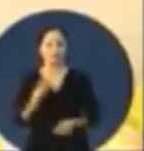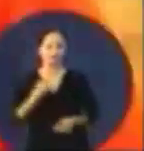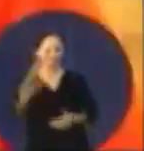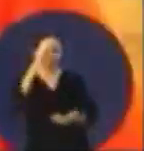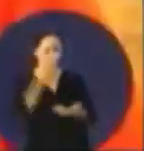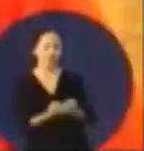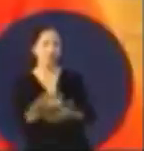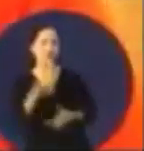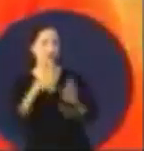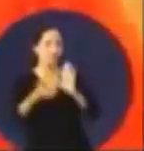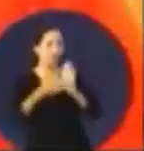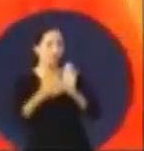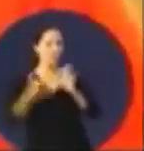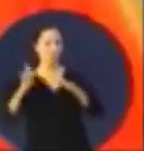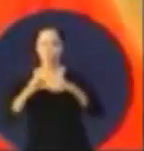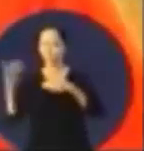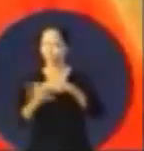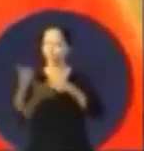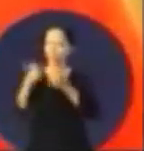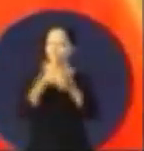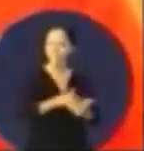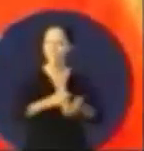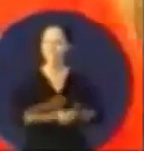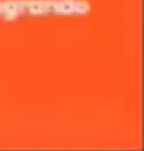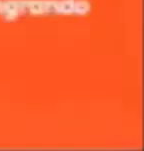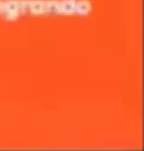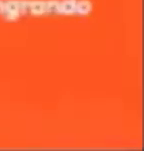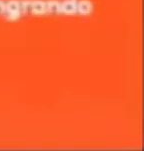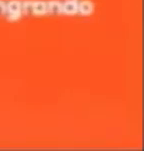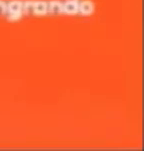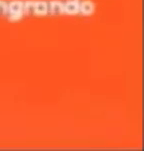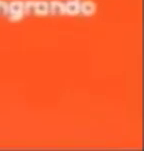com você. Conheça nossas ideias e me acompanhe nas redes sociais.